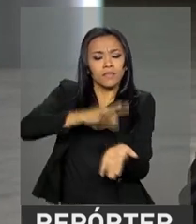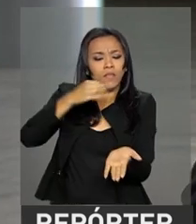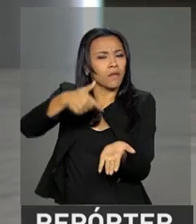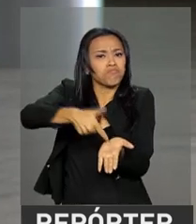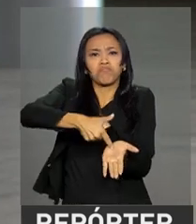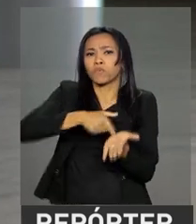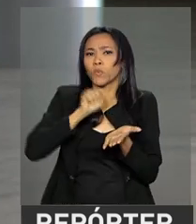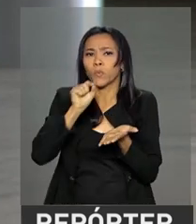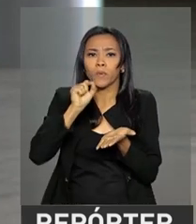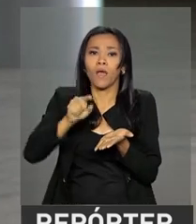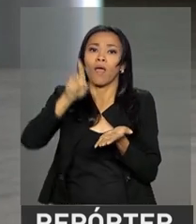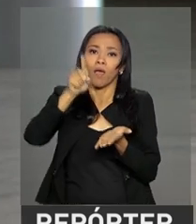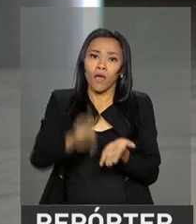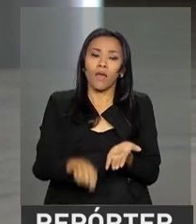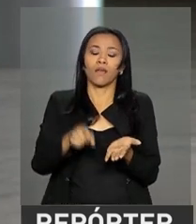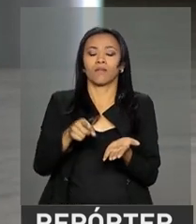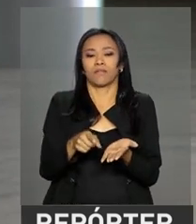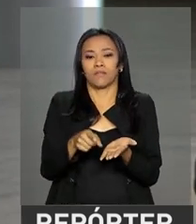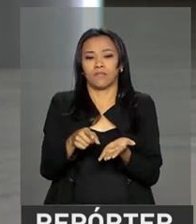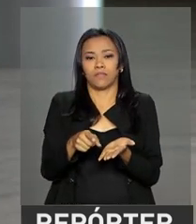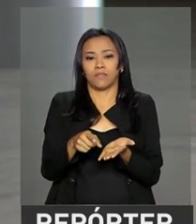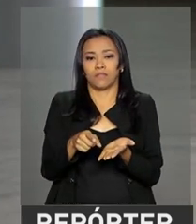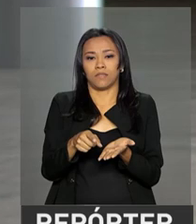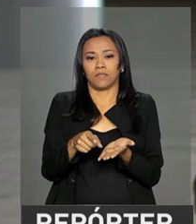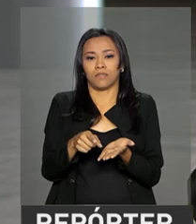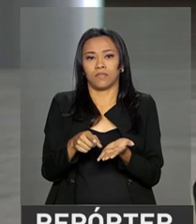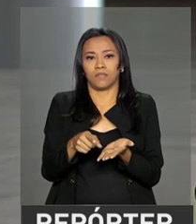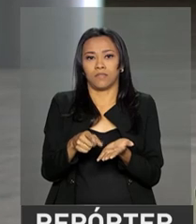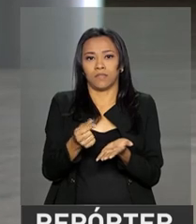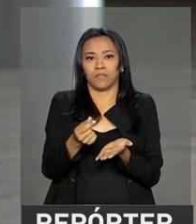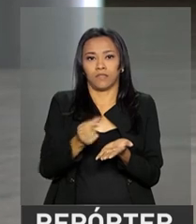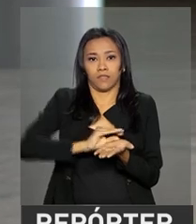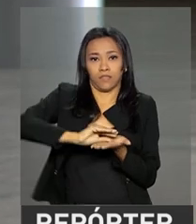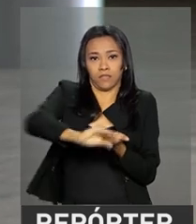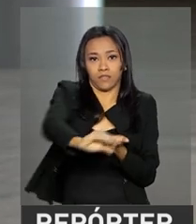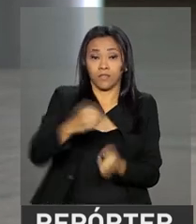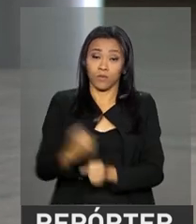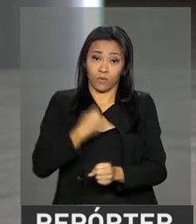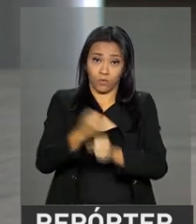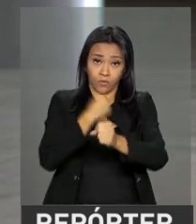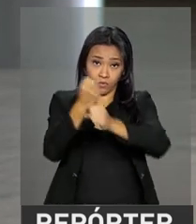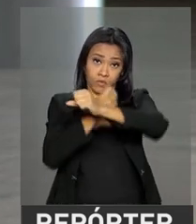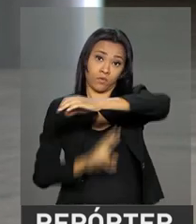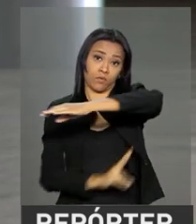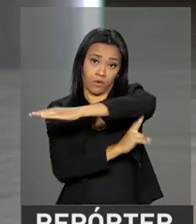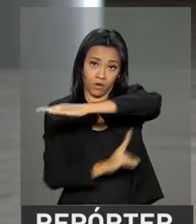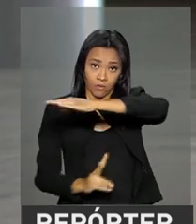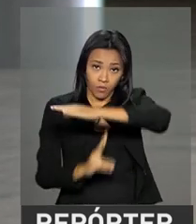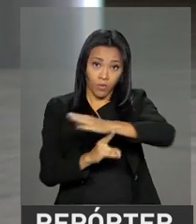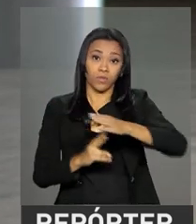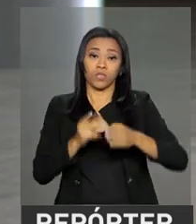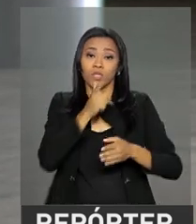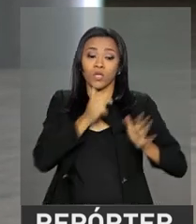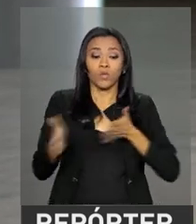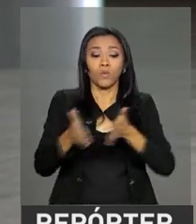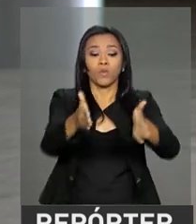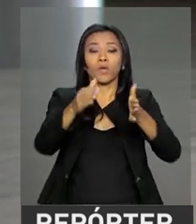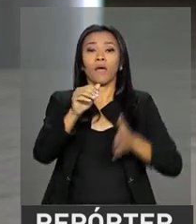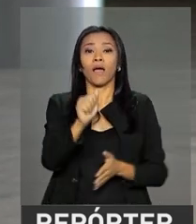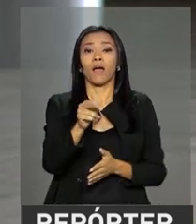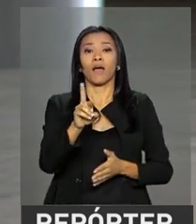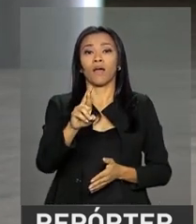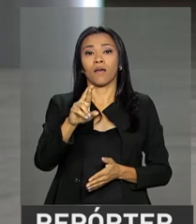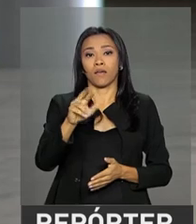ea assinatura do termo de pôde para a construção de uma ponte sobre o rio araguaia a br